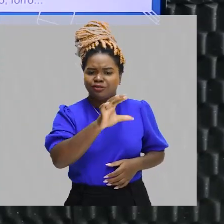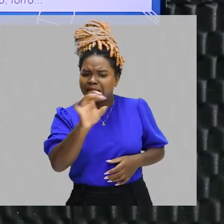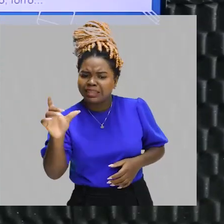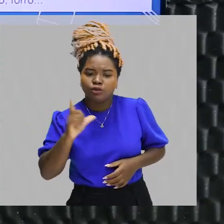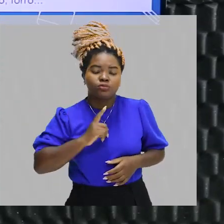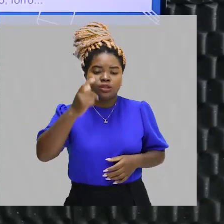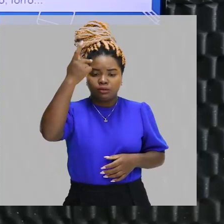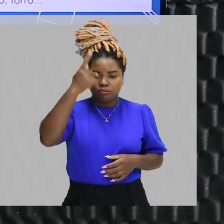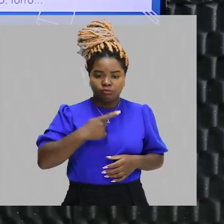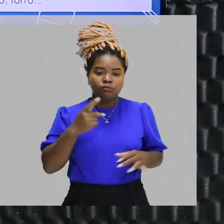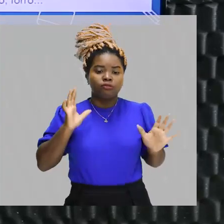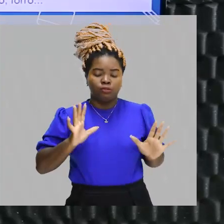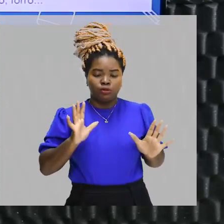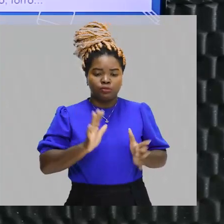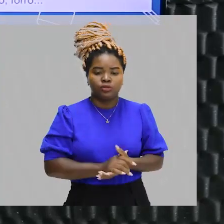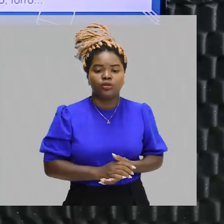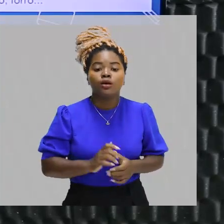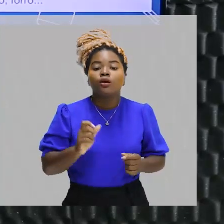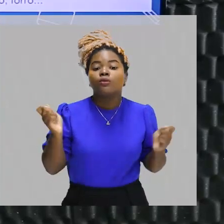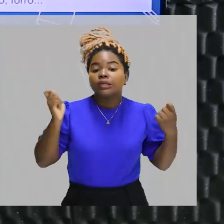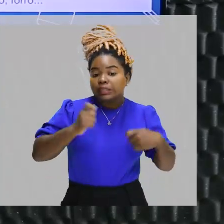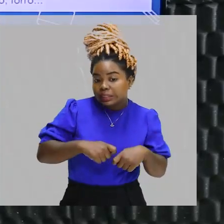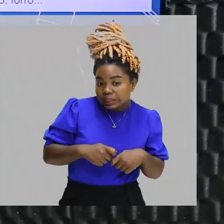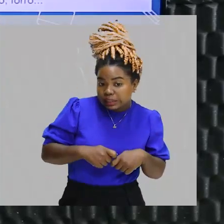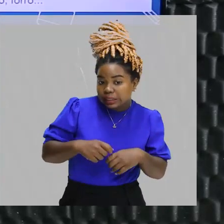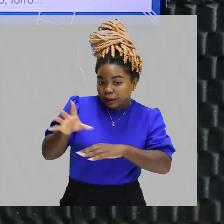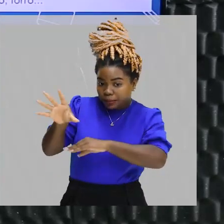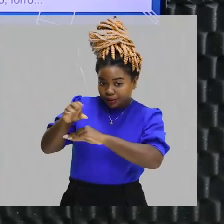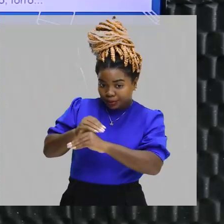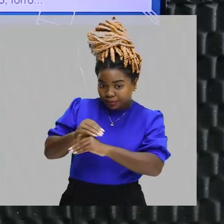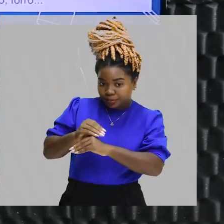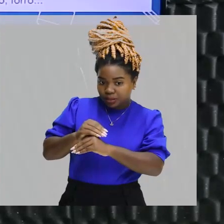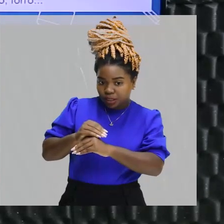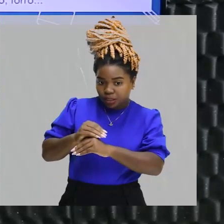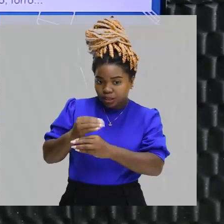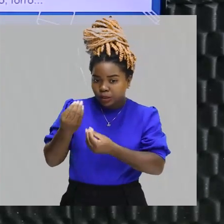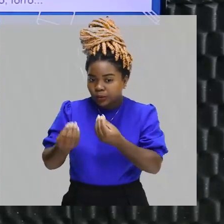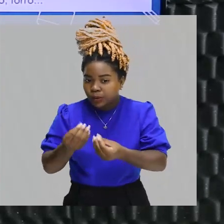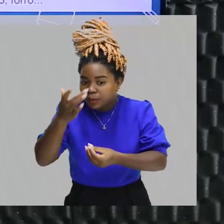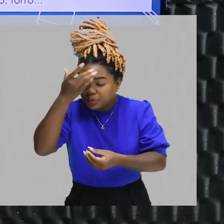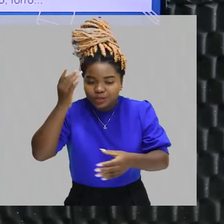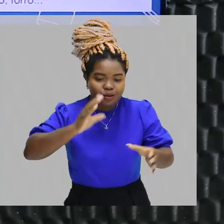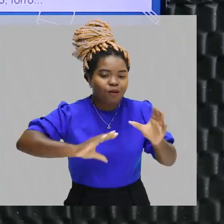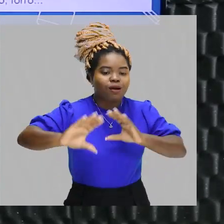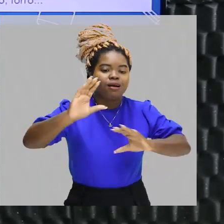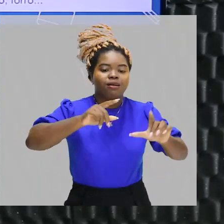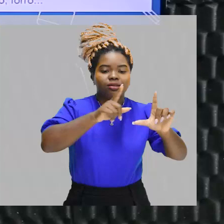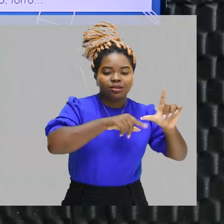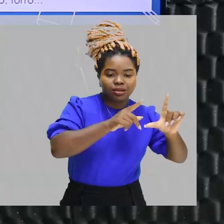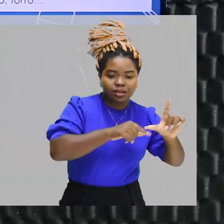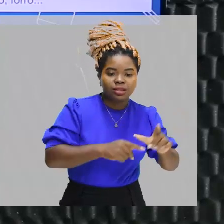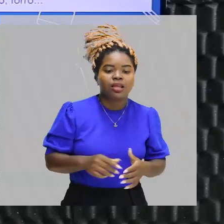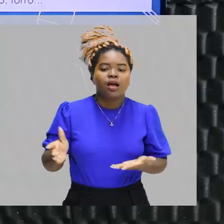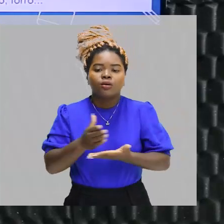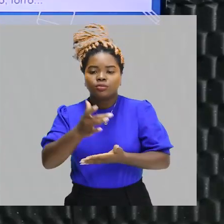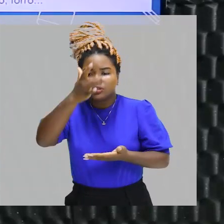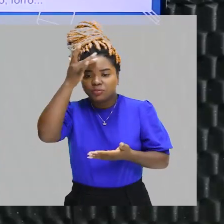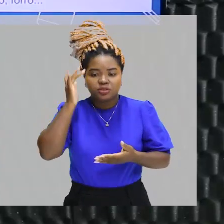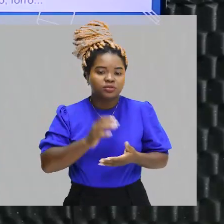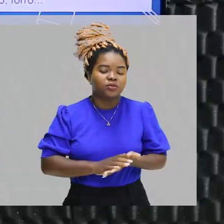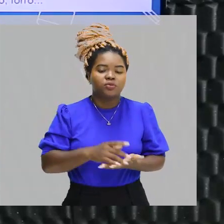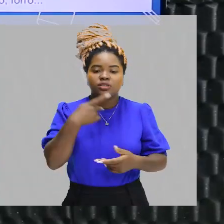que você consegue imitar é a melodia, a forma como a pessoa canta as palavras. Alguns de vocês falam rápido demais e eu reto uma palavra na